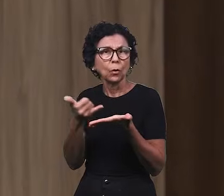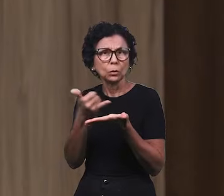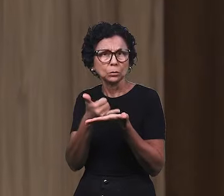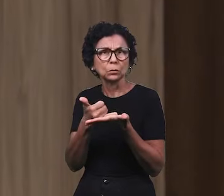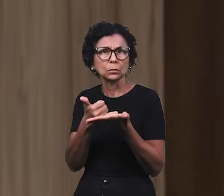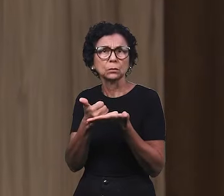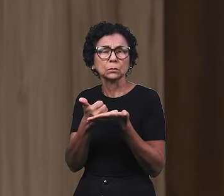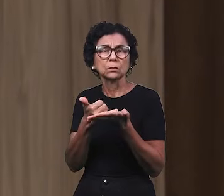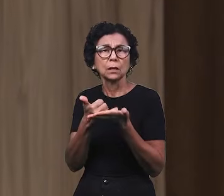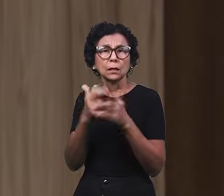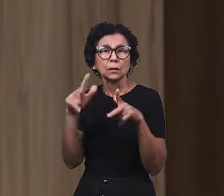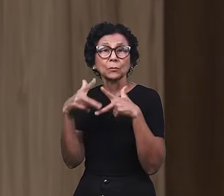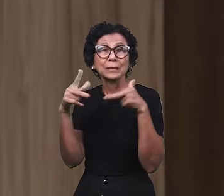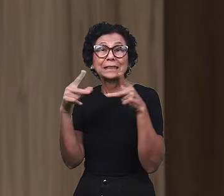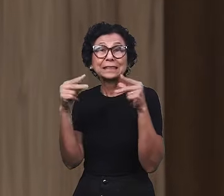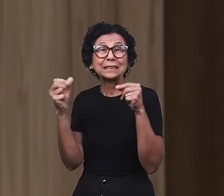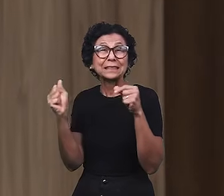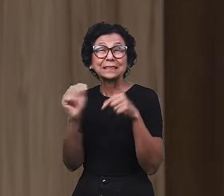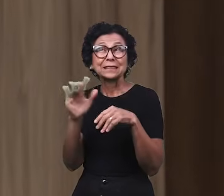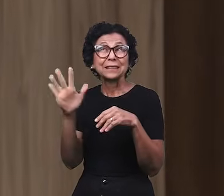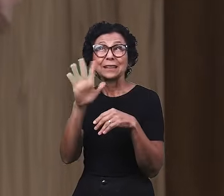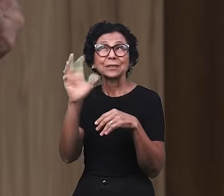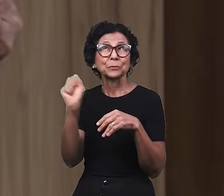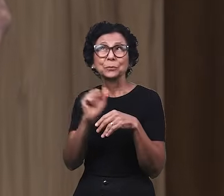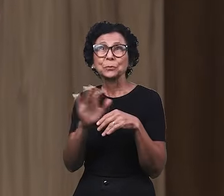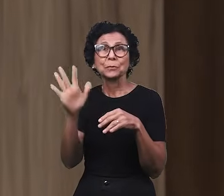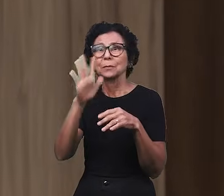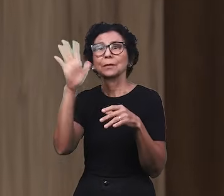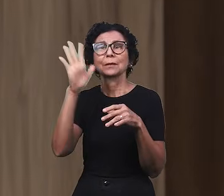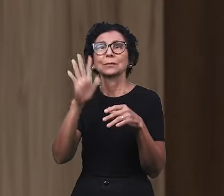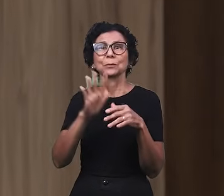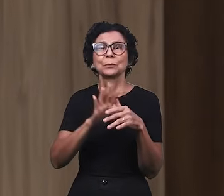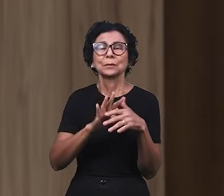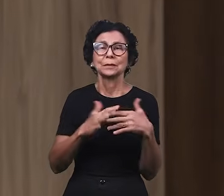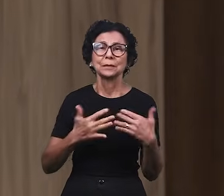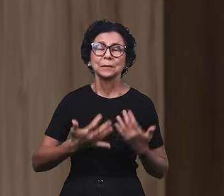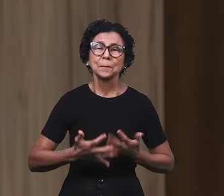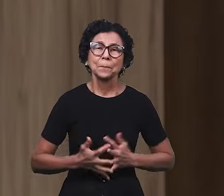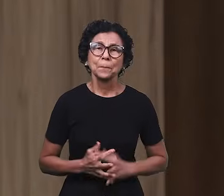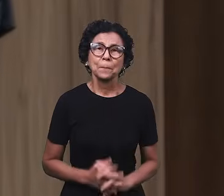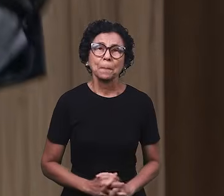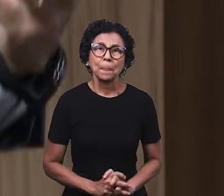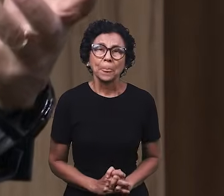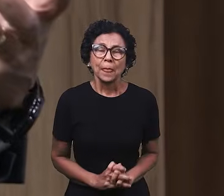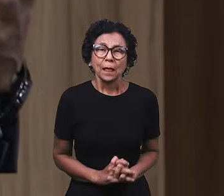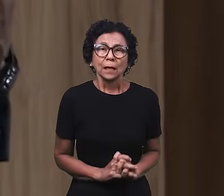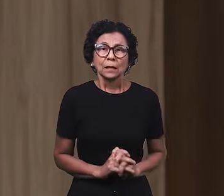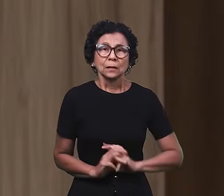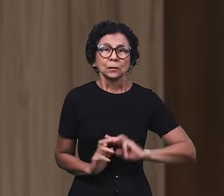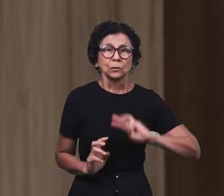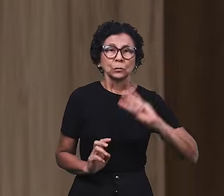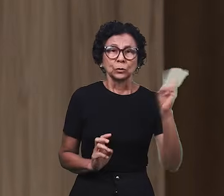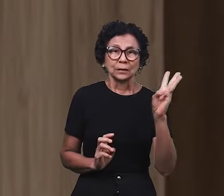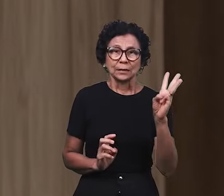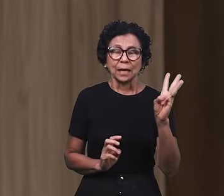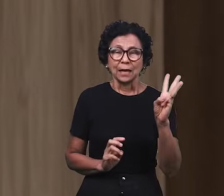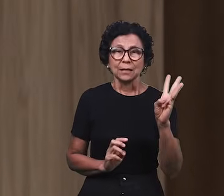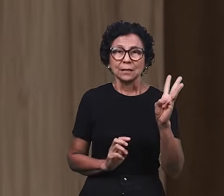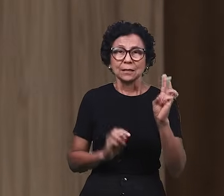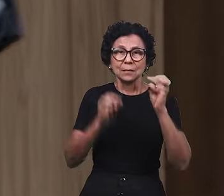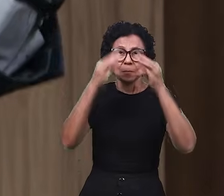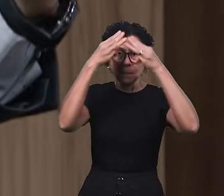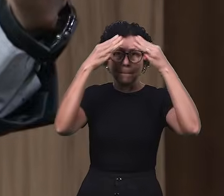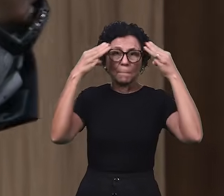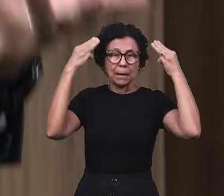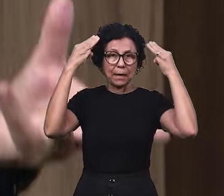guardado a 7 chaves, né? Era muito caro e, por isso, eles trouxeram um presente que